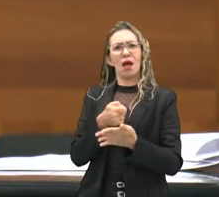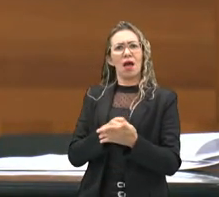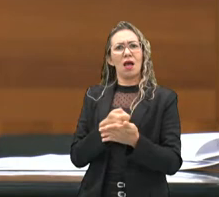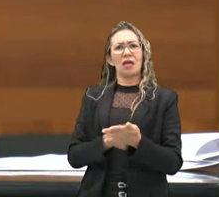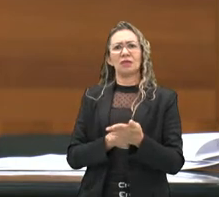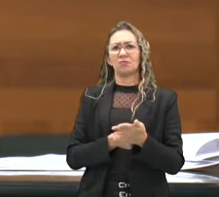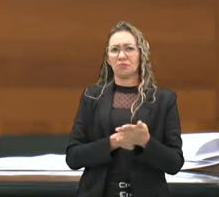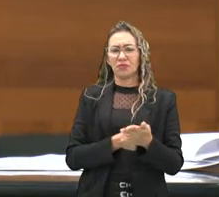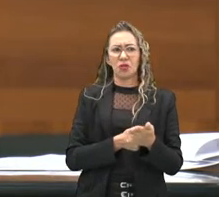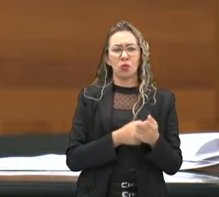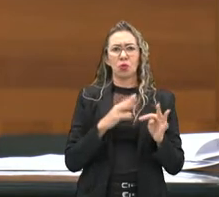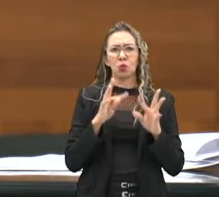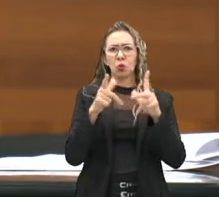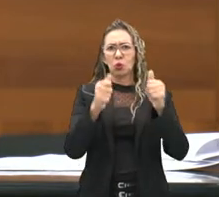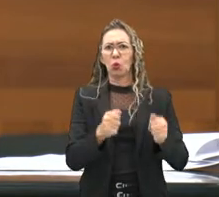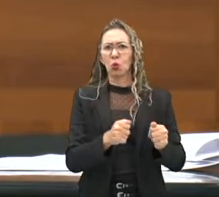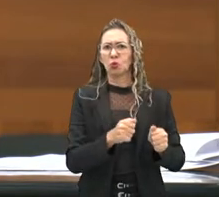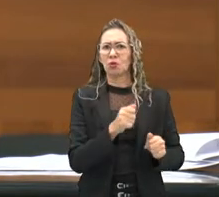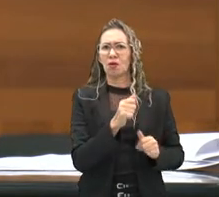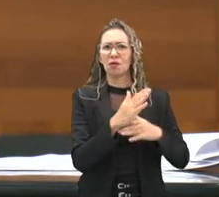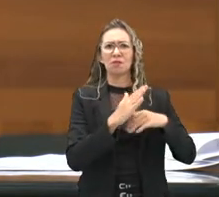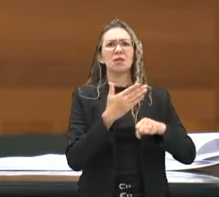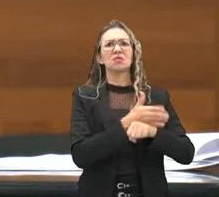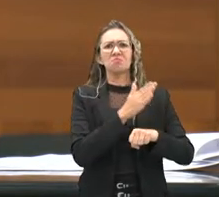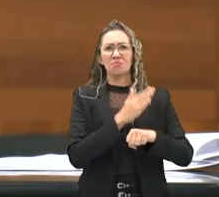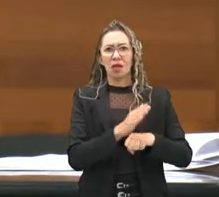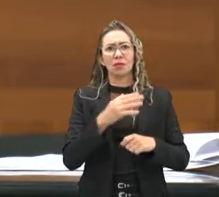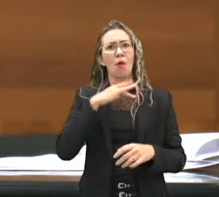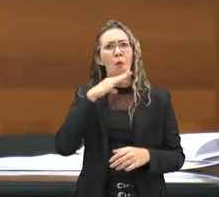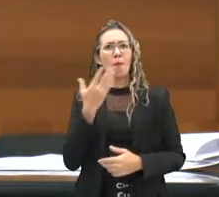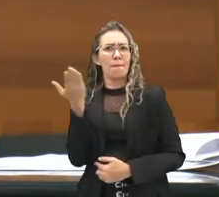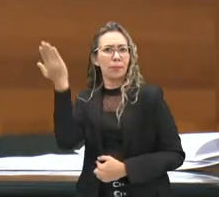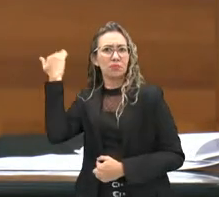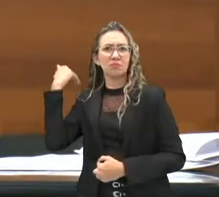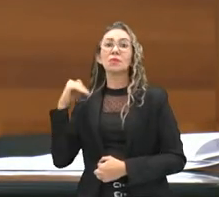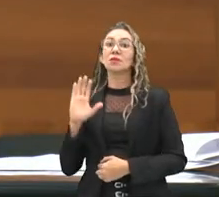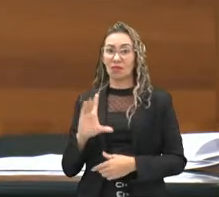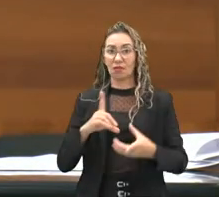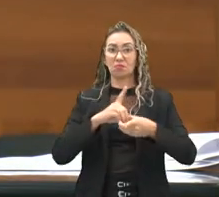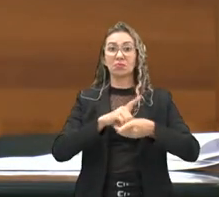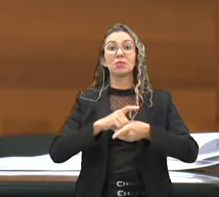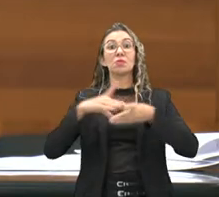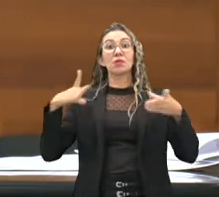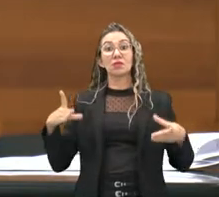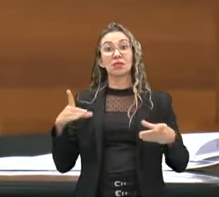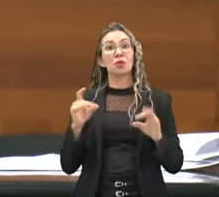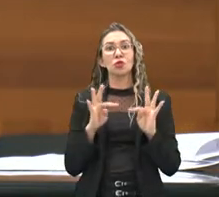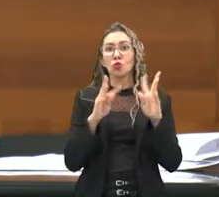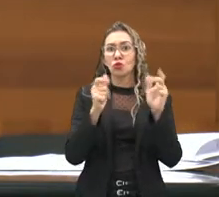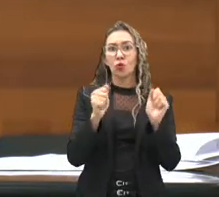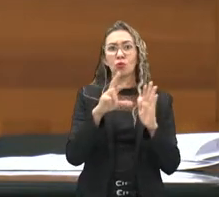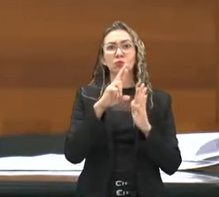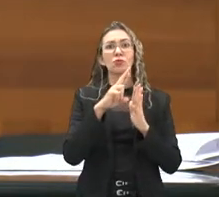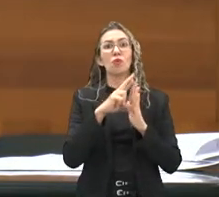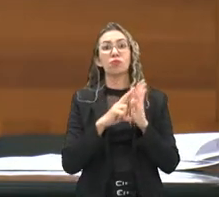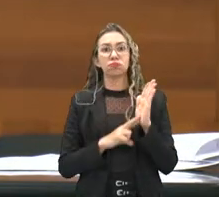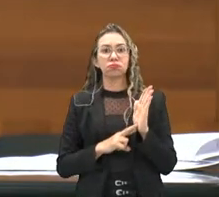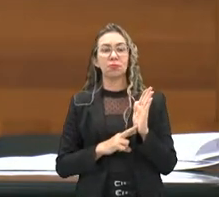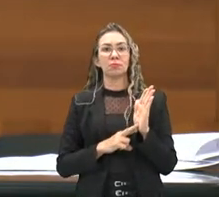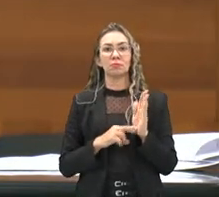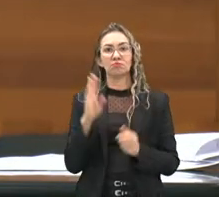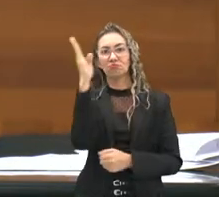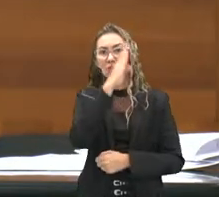Velha de arma em punho e defendeu a redemocratização do regime brasileiro. Destacou-se no